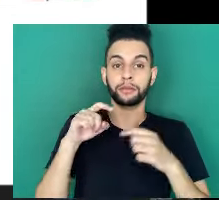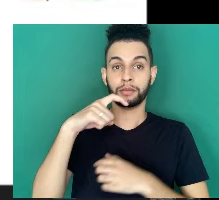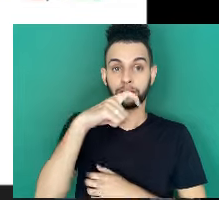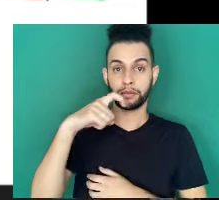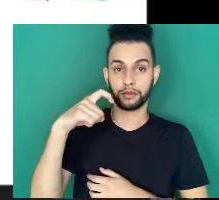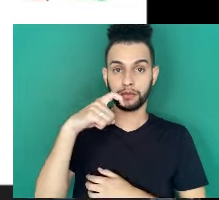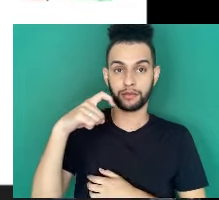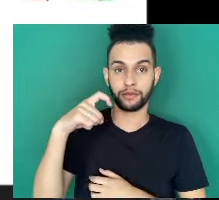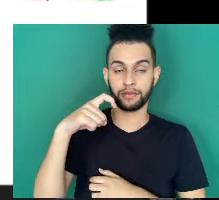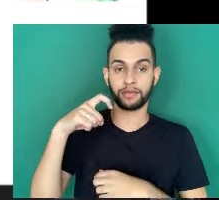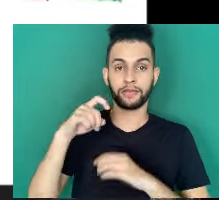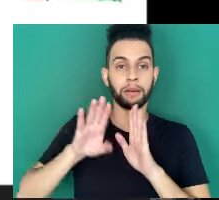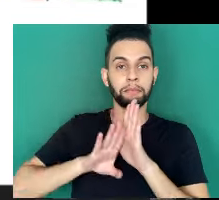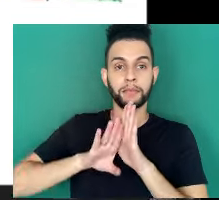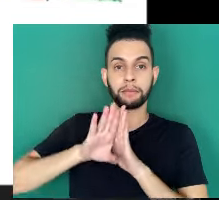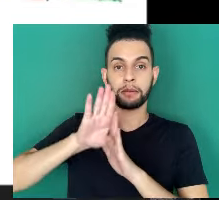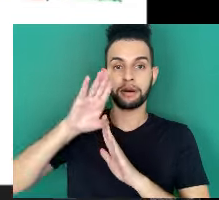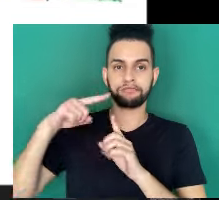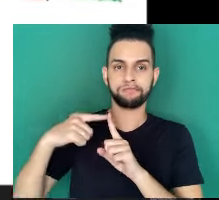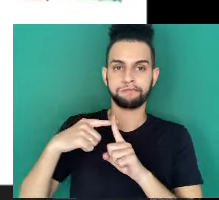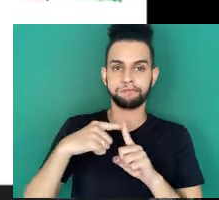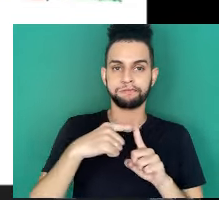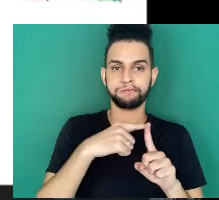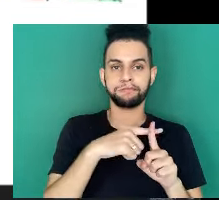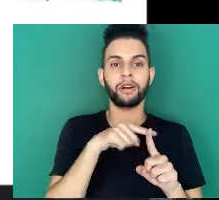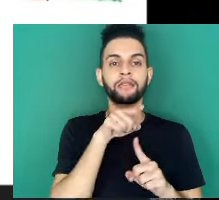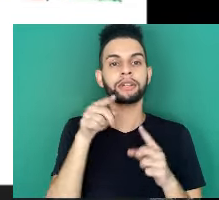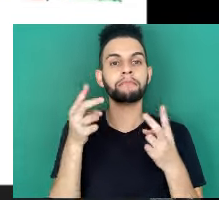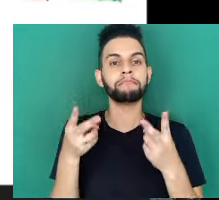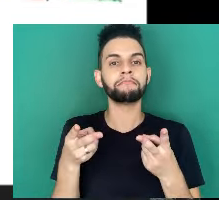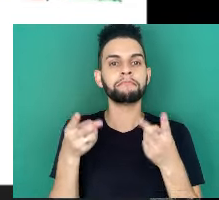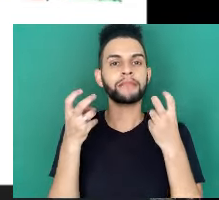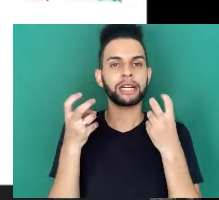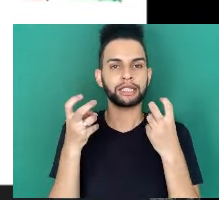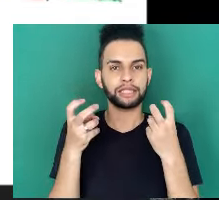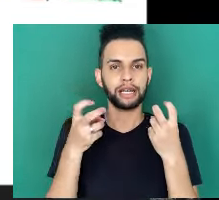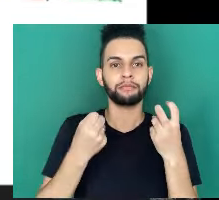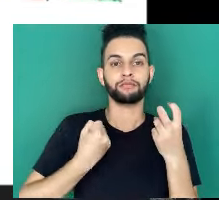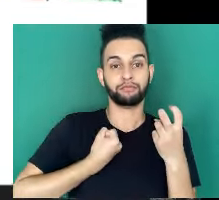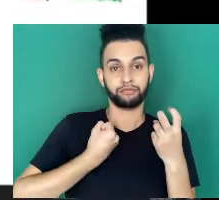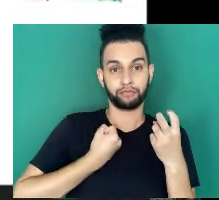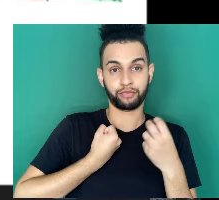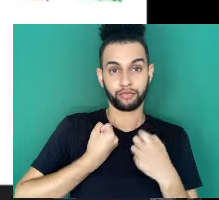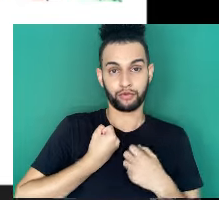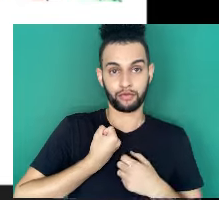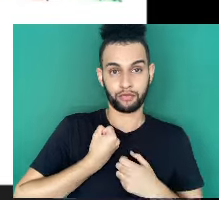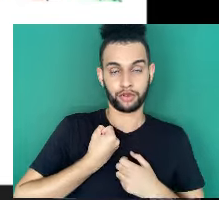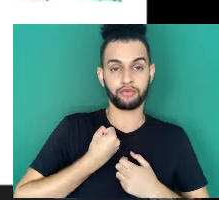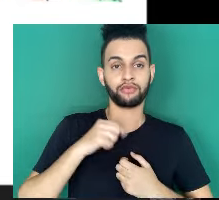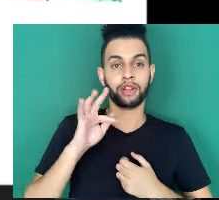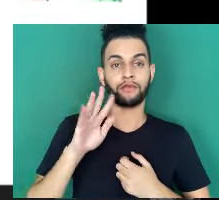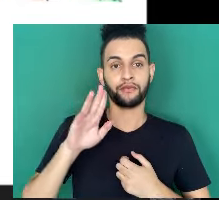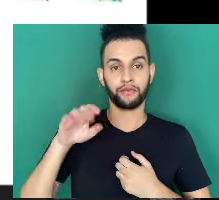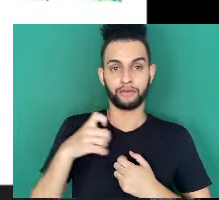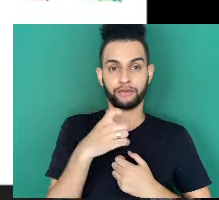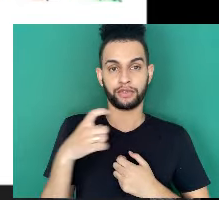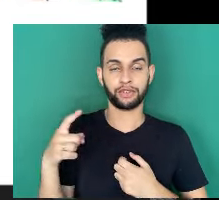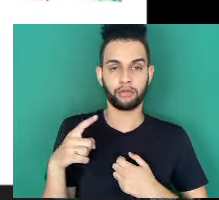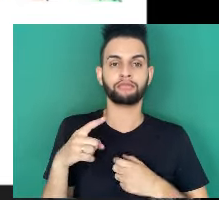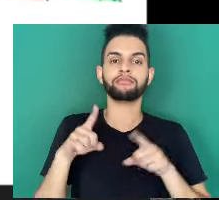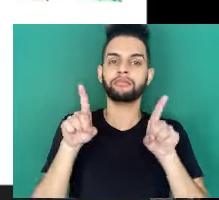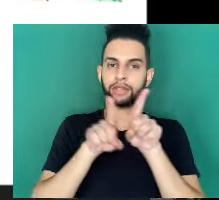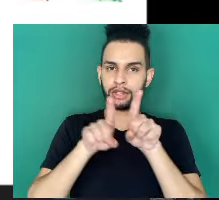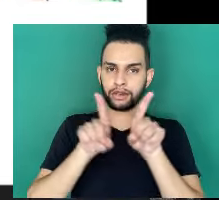aumenta cada vez mais, você repara que o valor da função